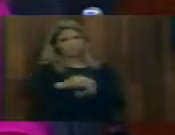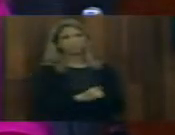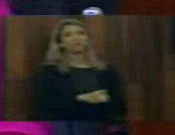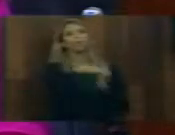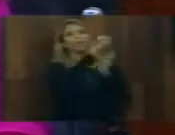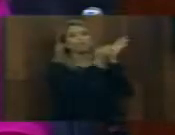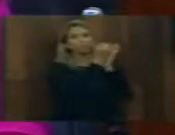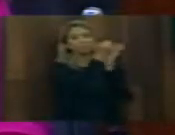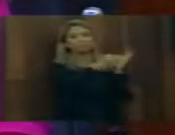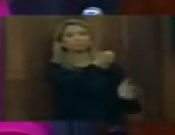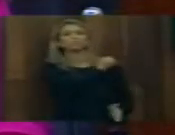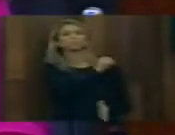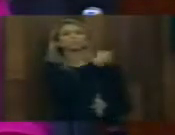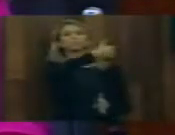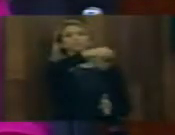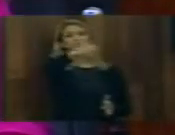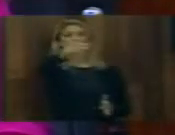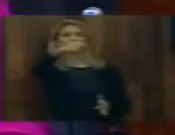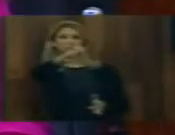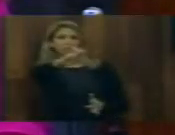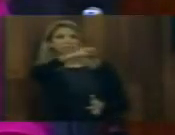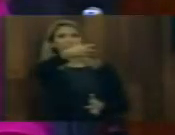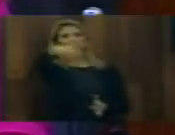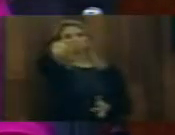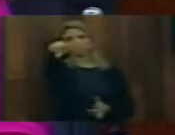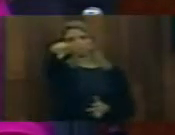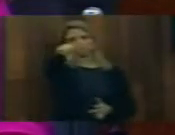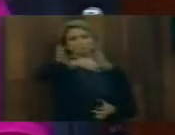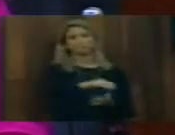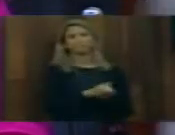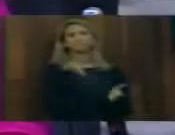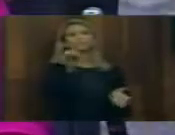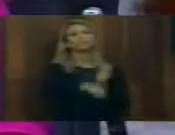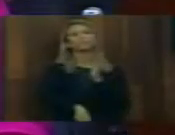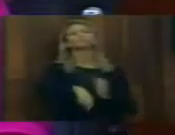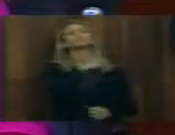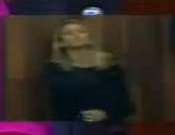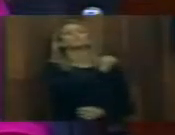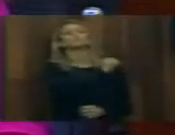GAPRE, número 215/2019. Veto